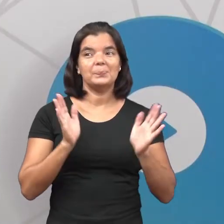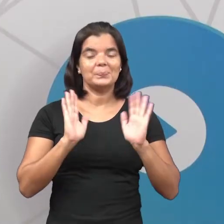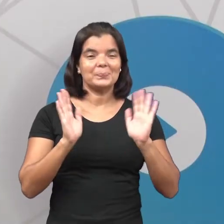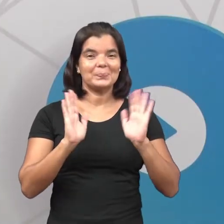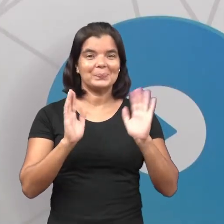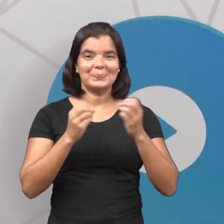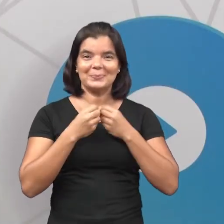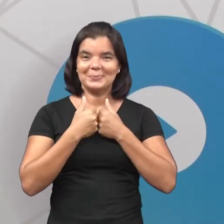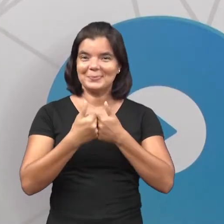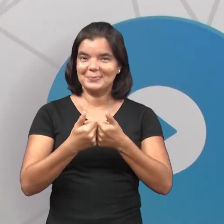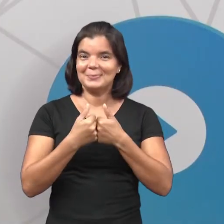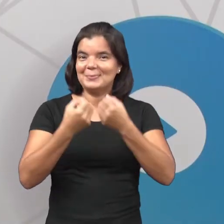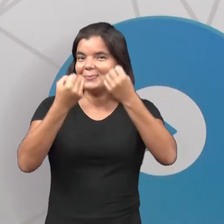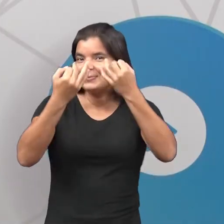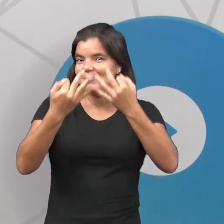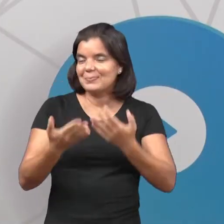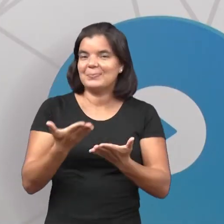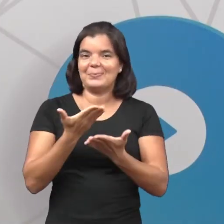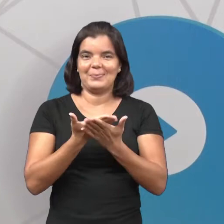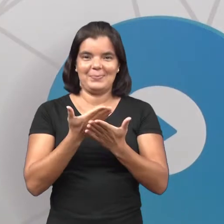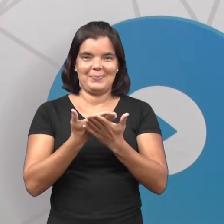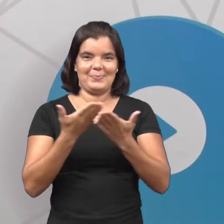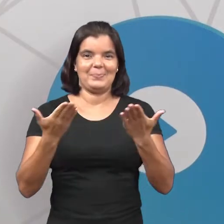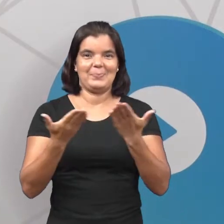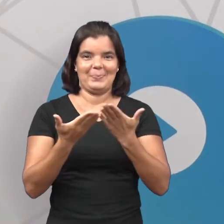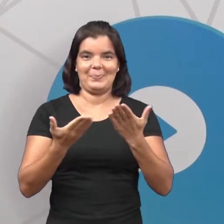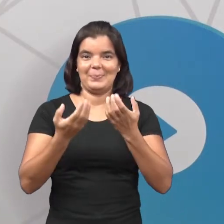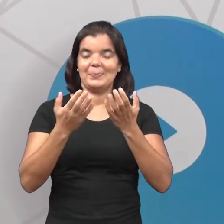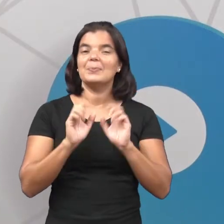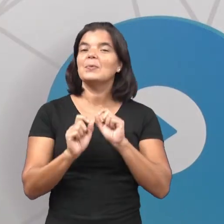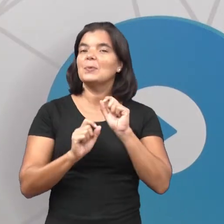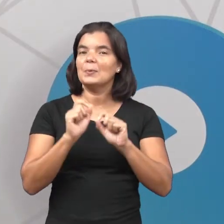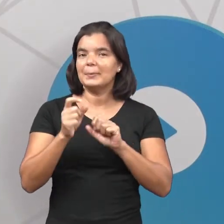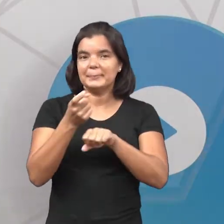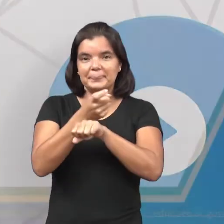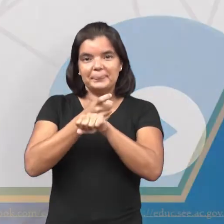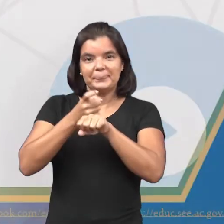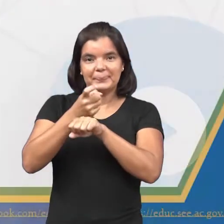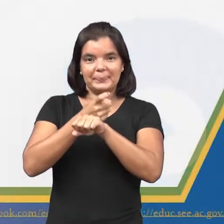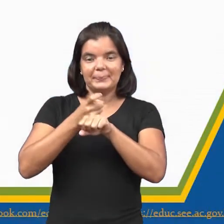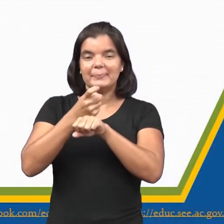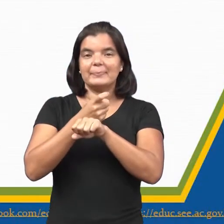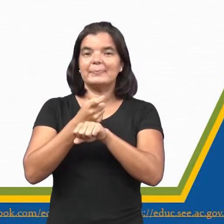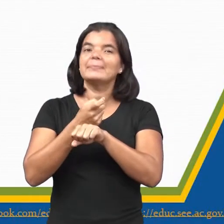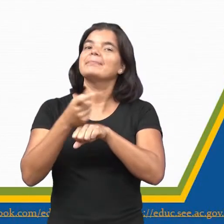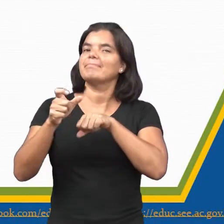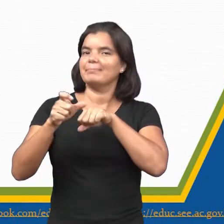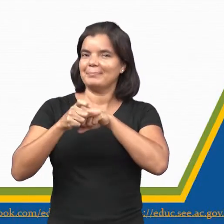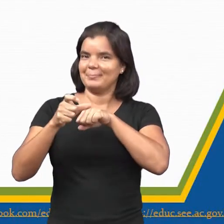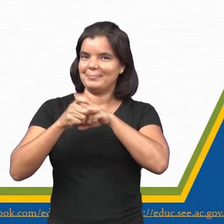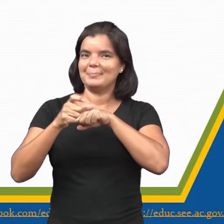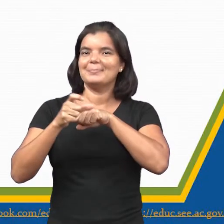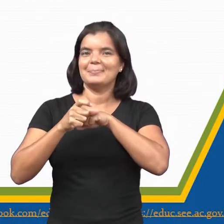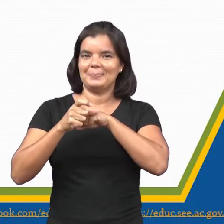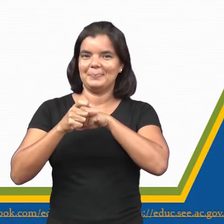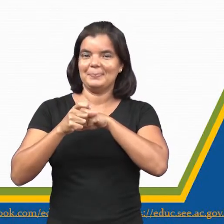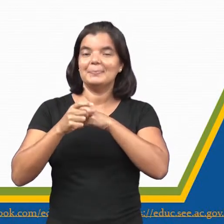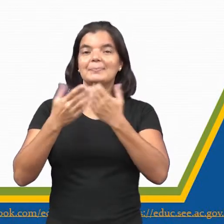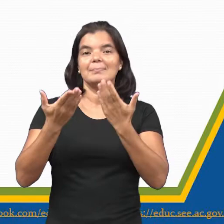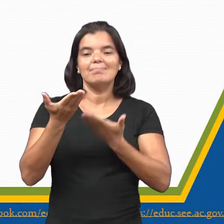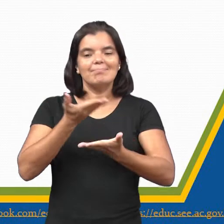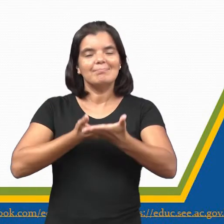Olá, pessoal! Vamos iniciar nossa aula de hoje falando sobre os adjetivos e os substantivos